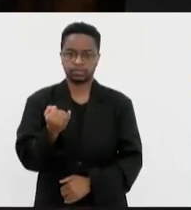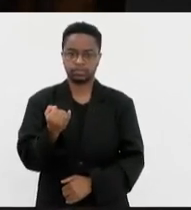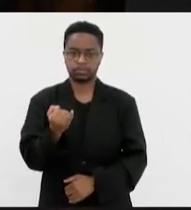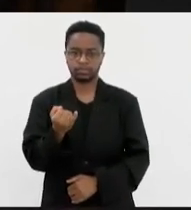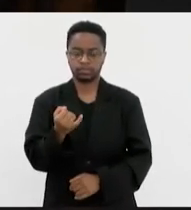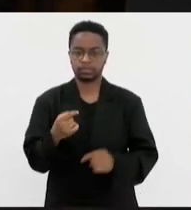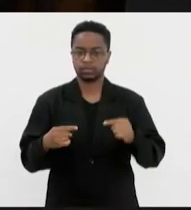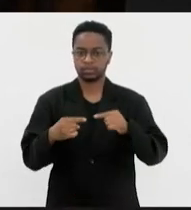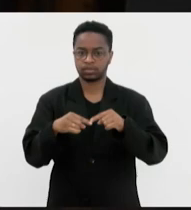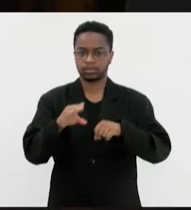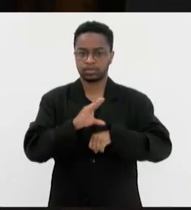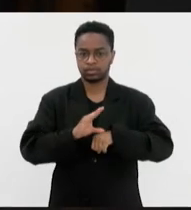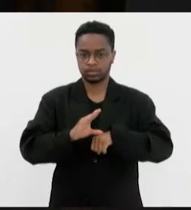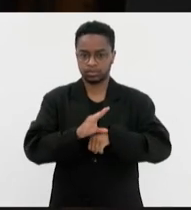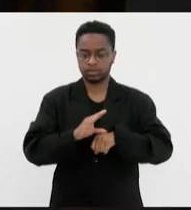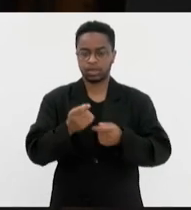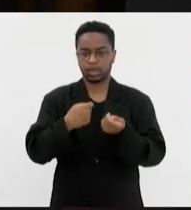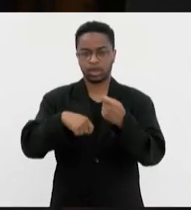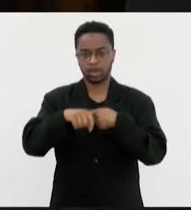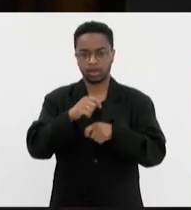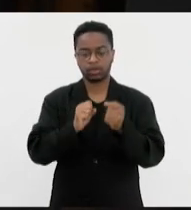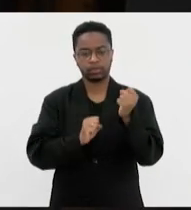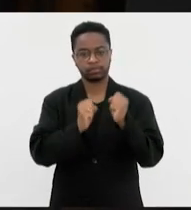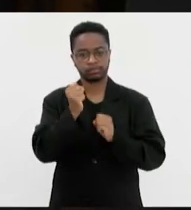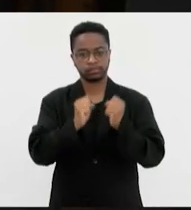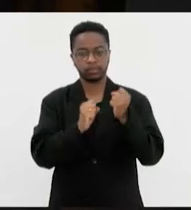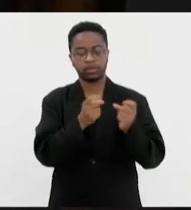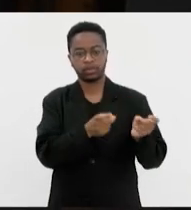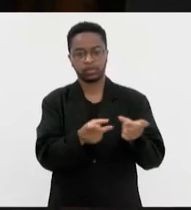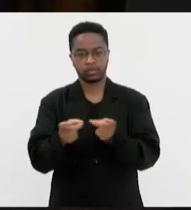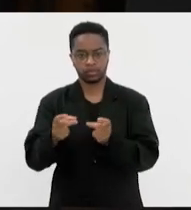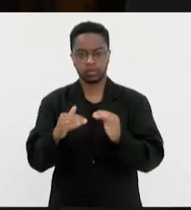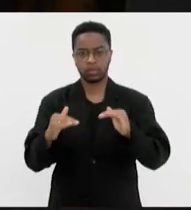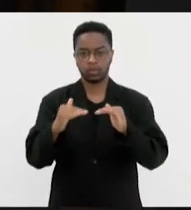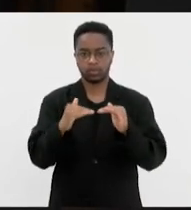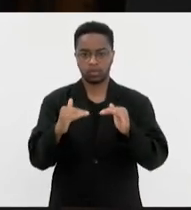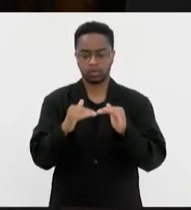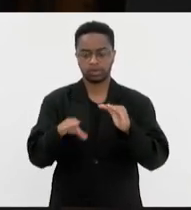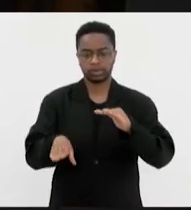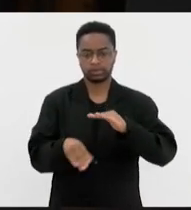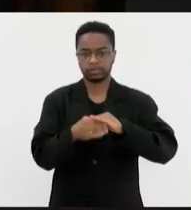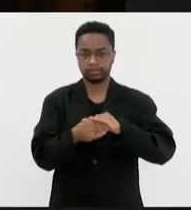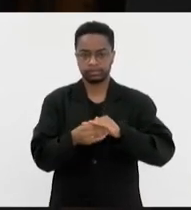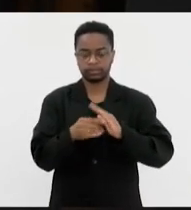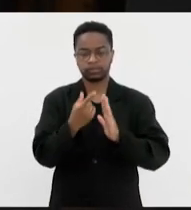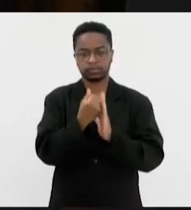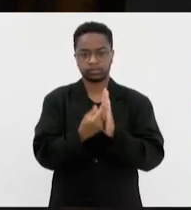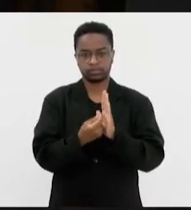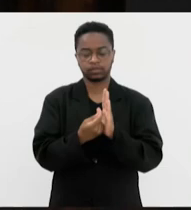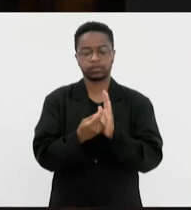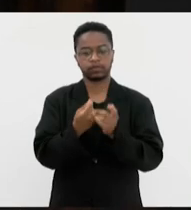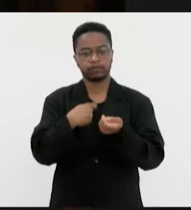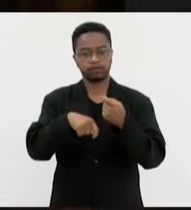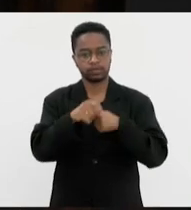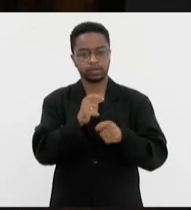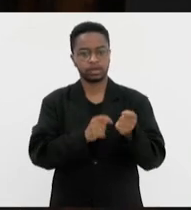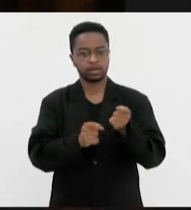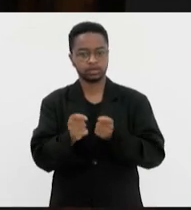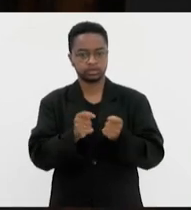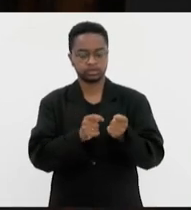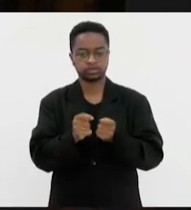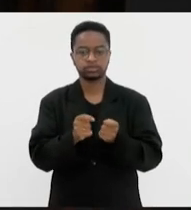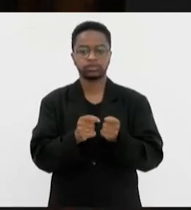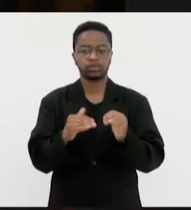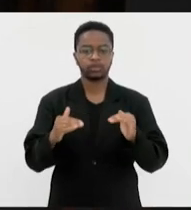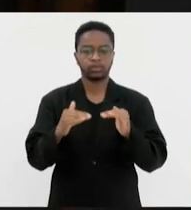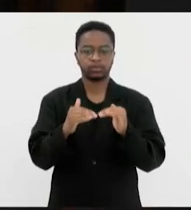pela constitucionalidade de economia e dos comércios favorável com a emenda de orçamento, fiscalização financeira e controle favorável com a